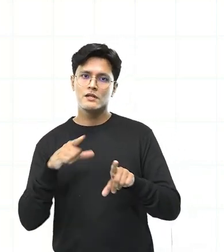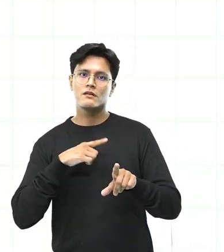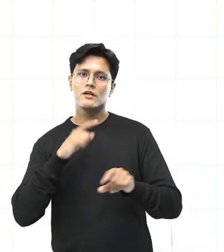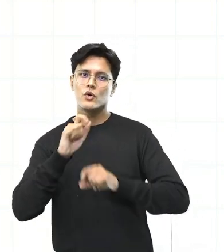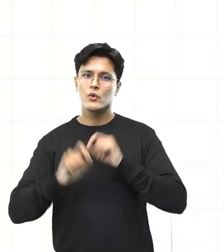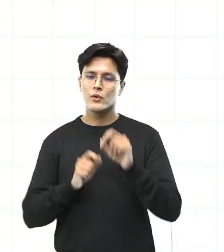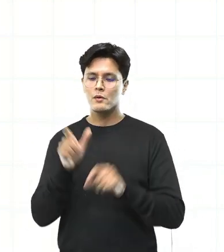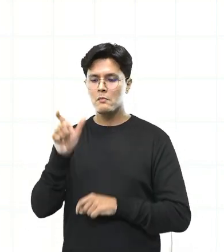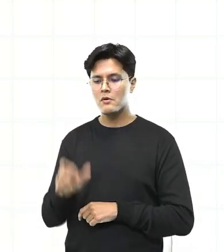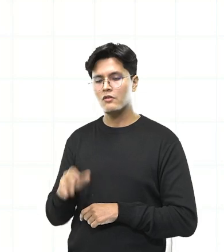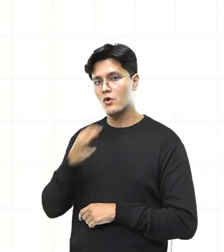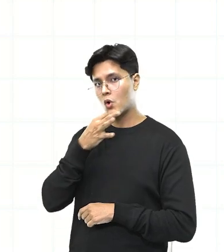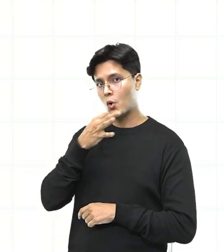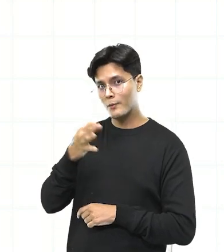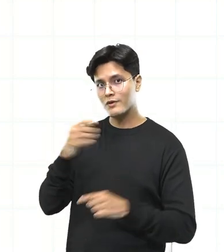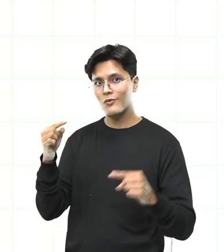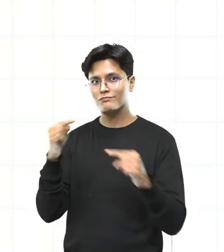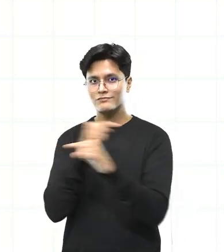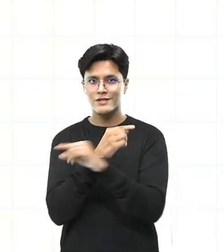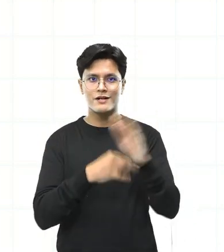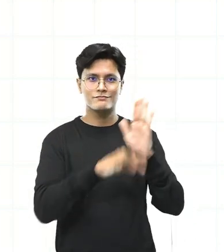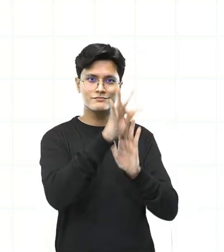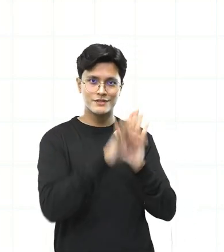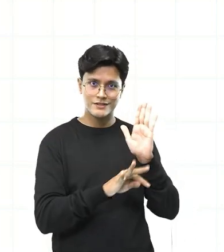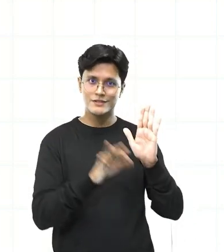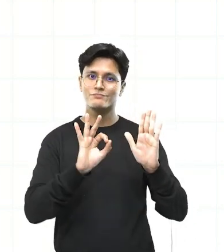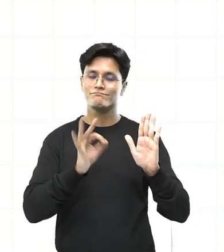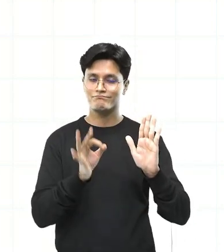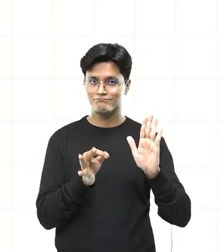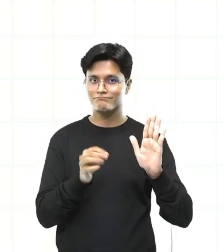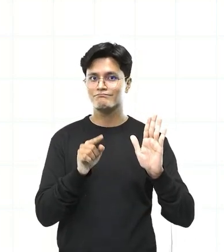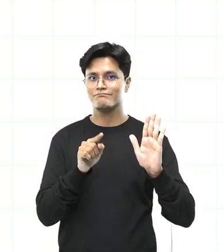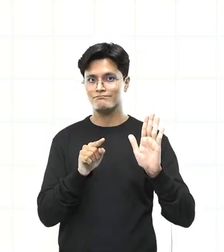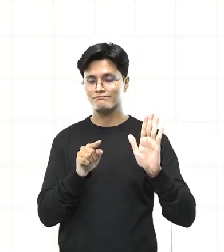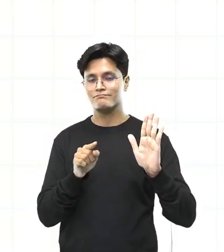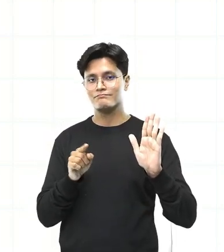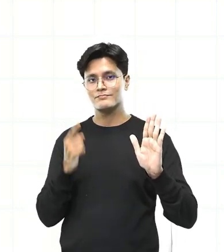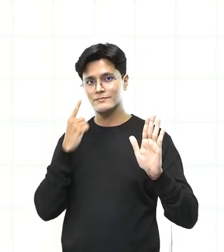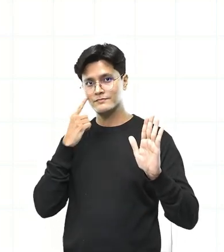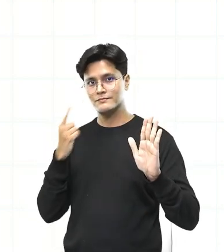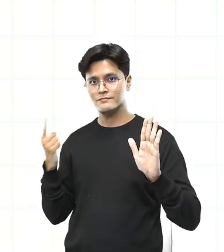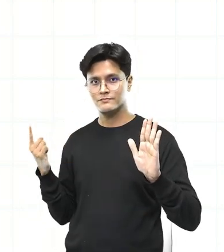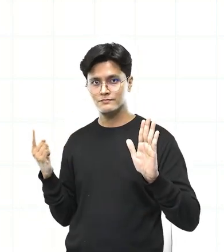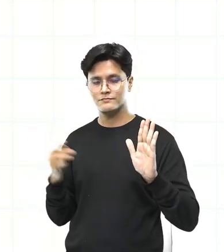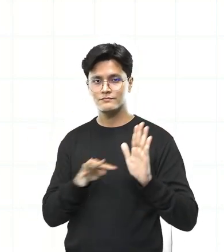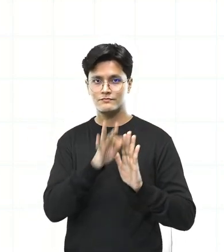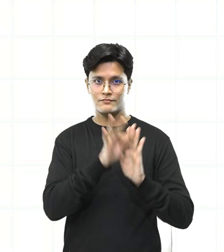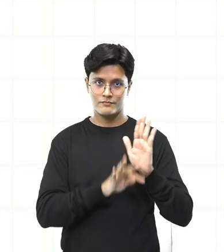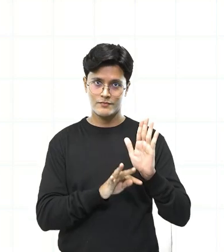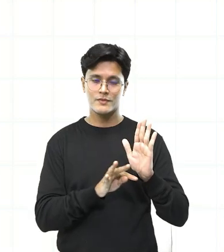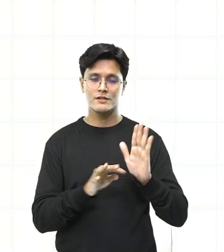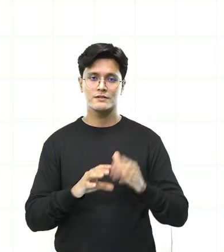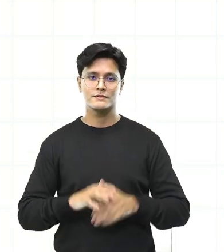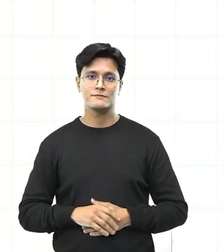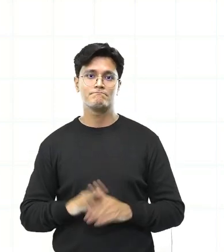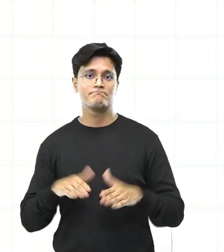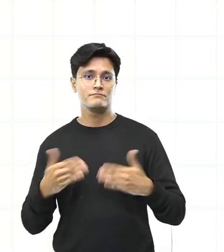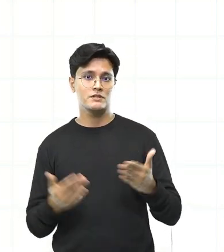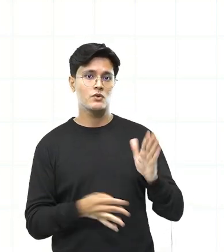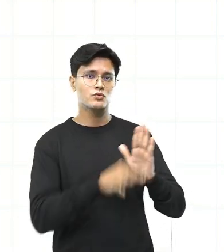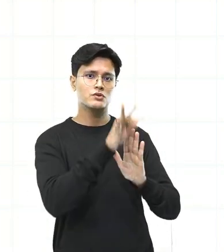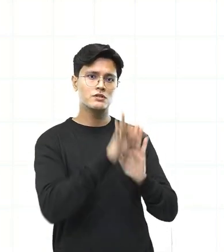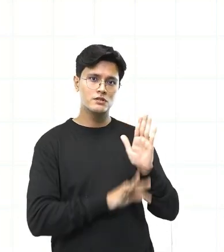ali contrapondo, né, esse texto que a gente trouxe, esse texto que foi lido. Então esse texto ele é